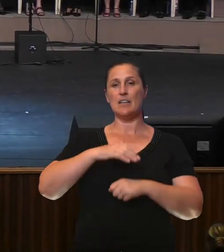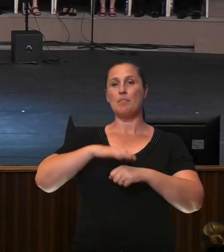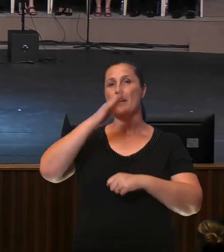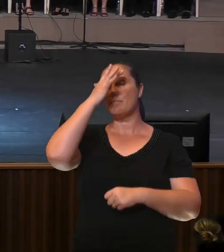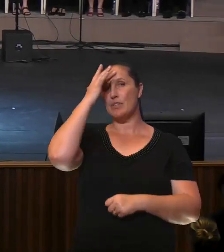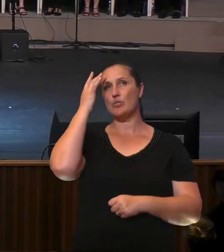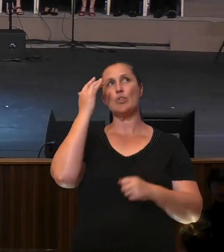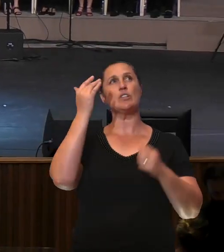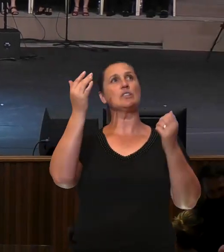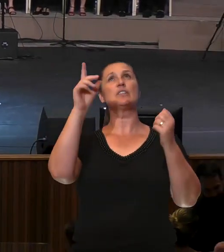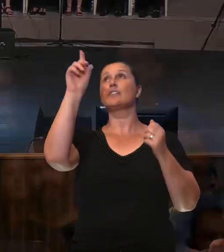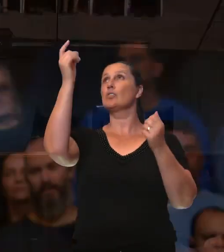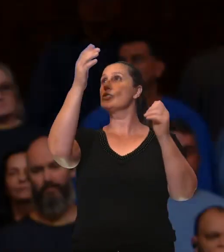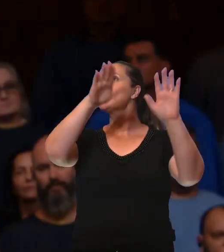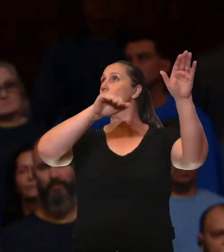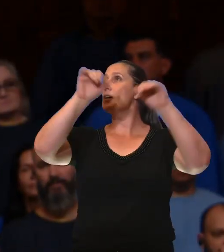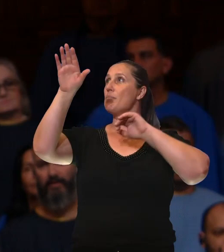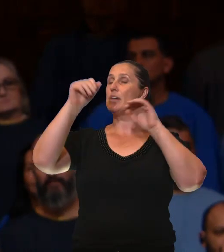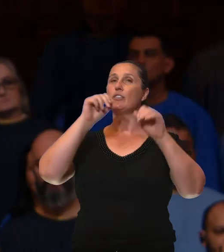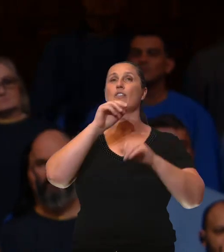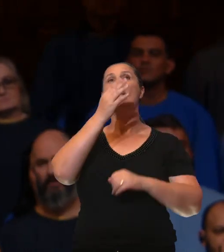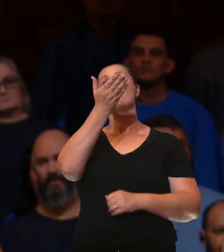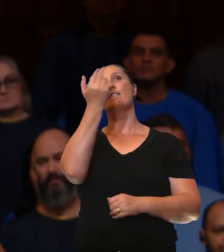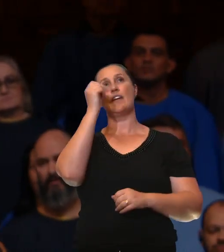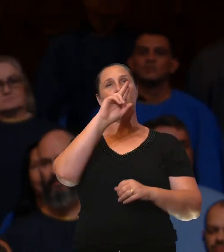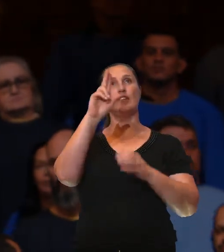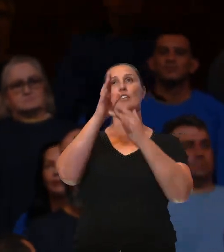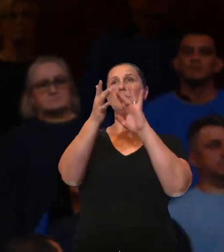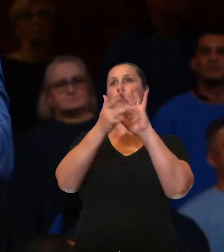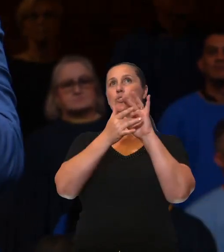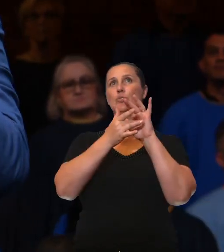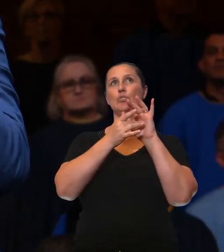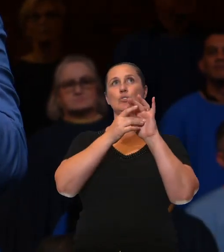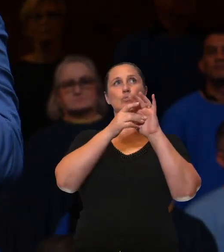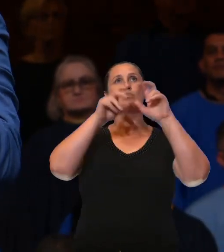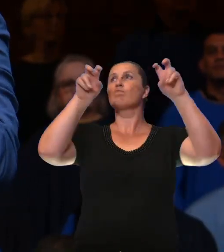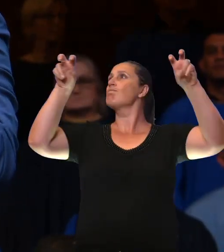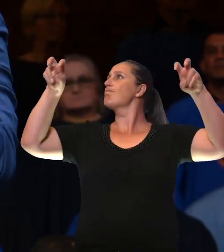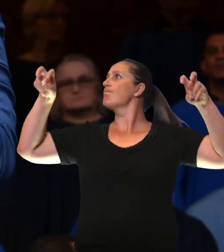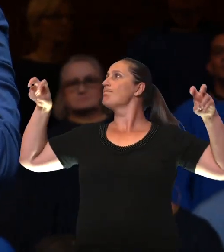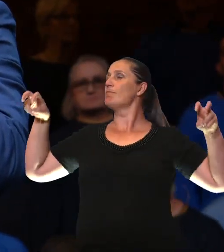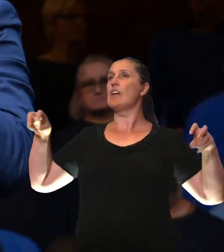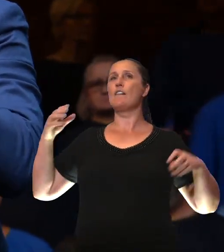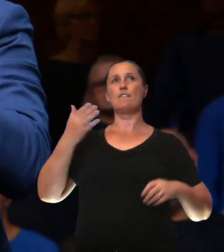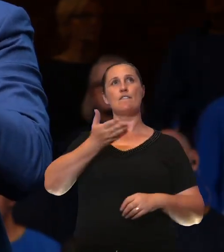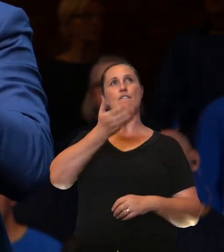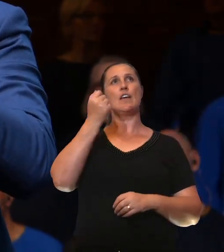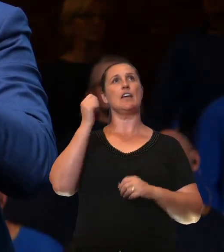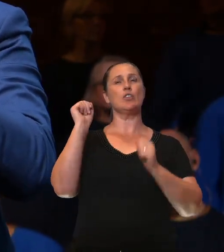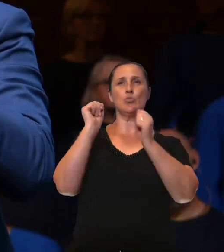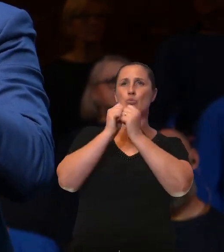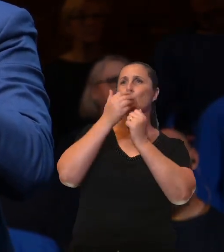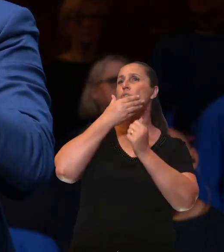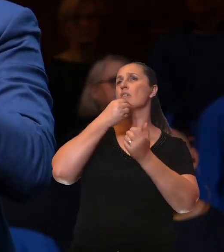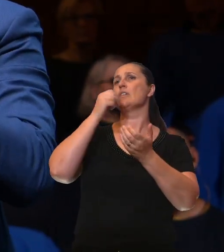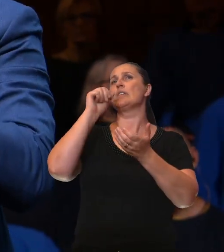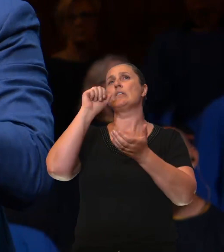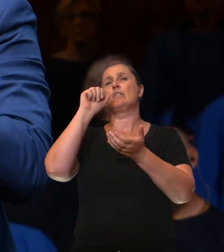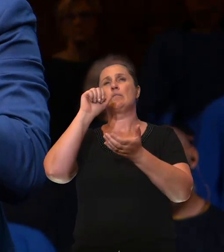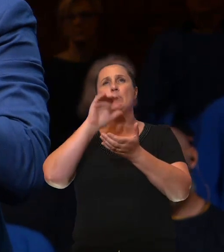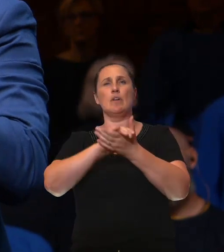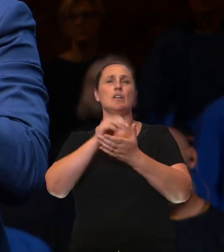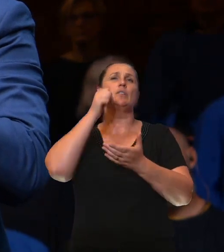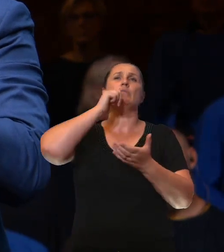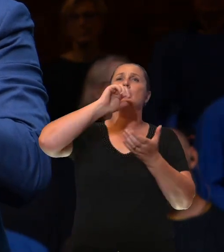que Deus está chamando aqui. Vem agora em nome de Jesus. Pode vir, sai do teu lugar. Você quer vir com o marido, com a esposa? Vocês vão